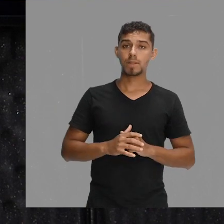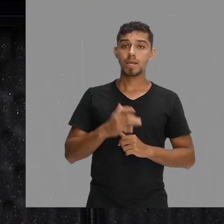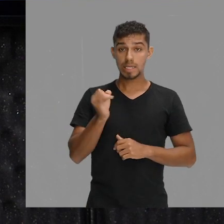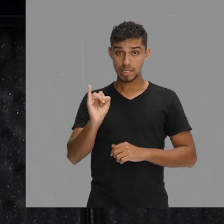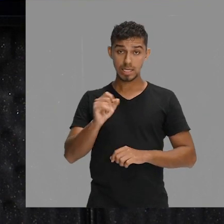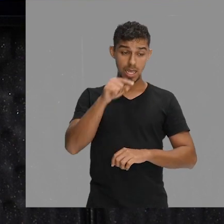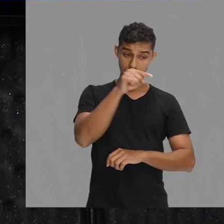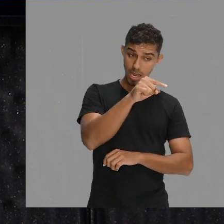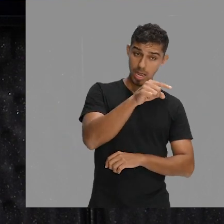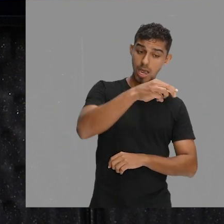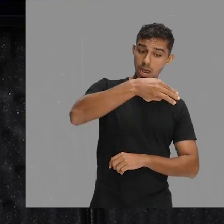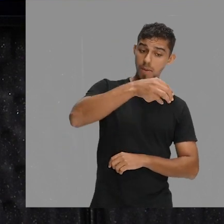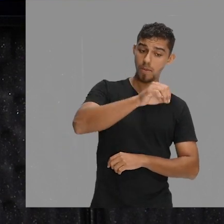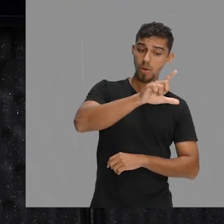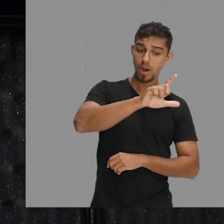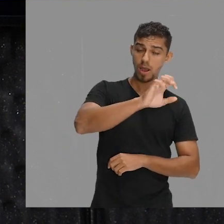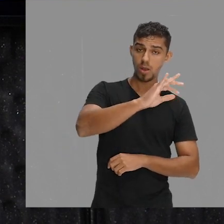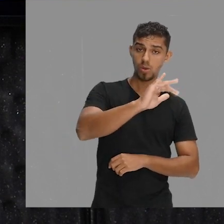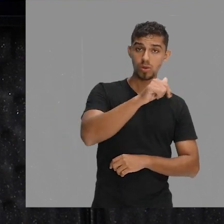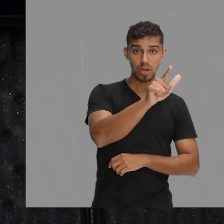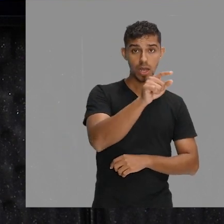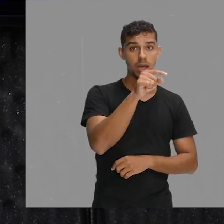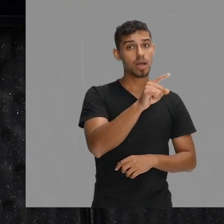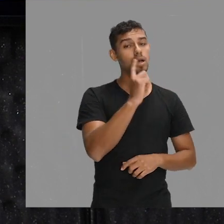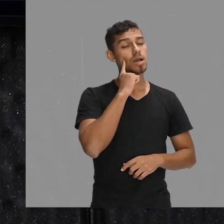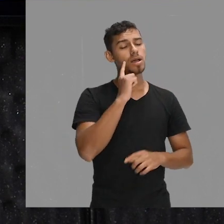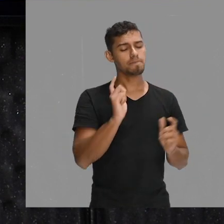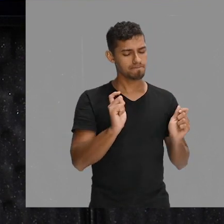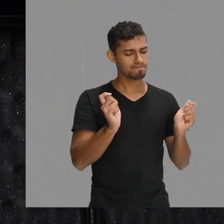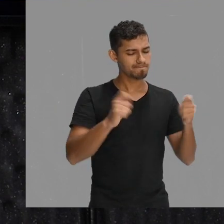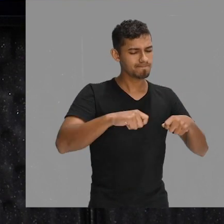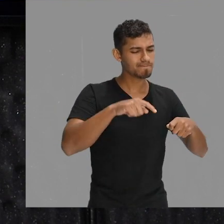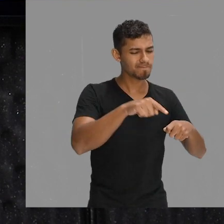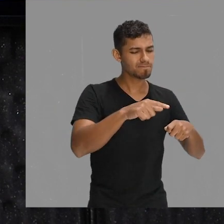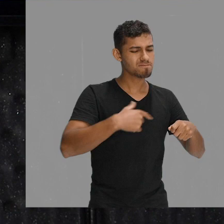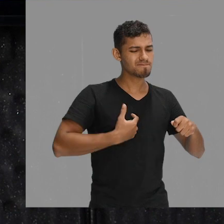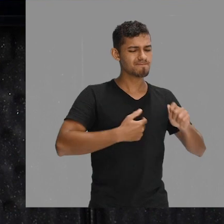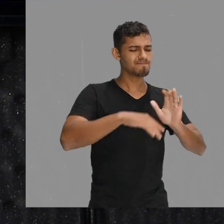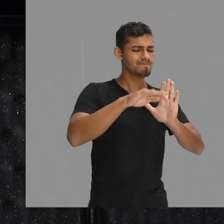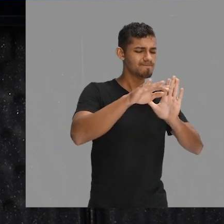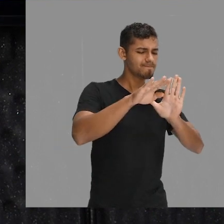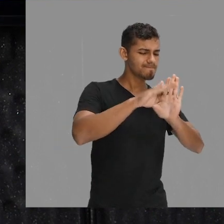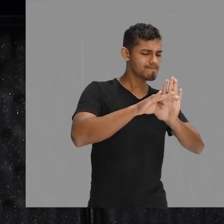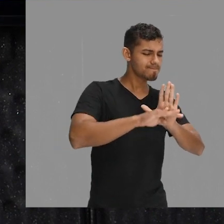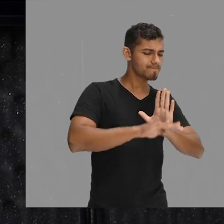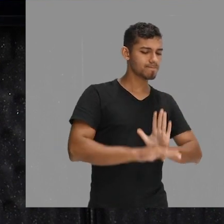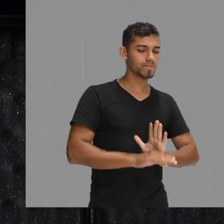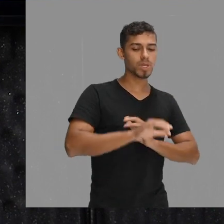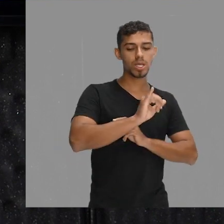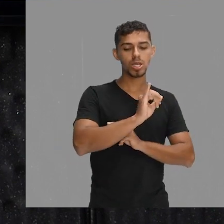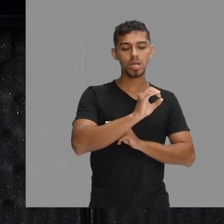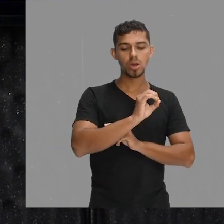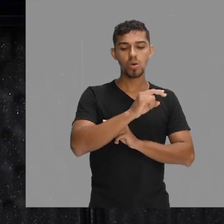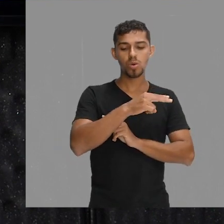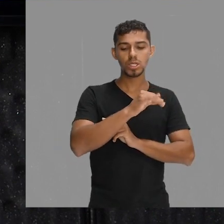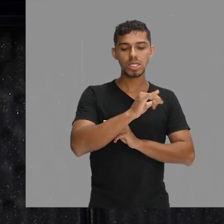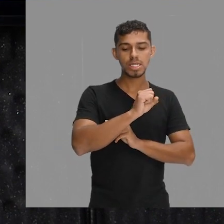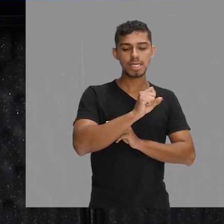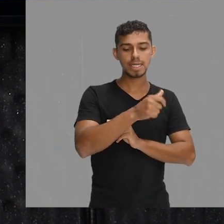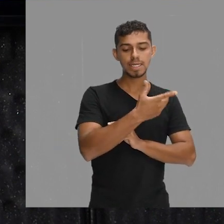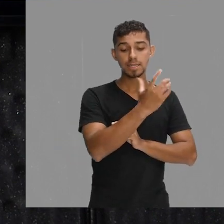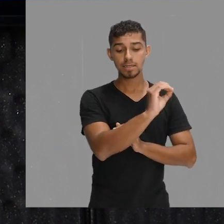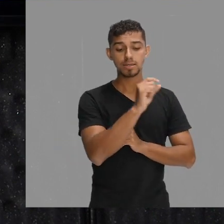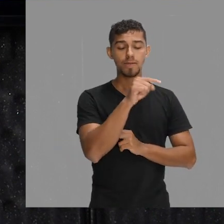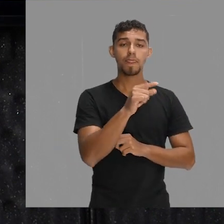for molecular, se for um ácido, né, nós sabemos que esse ácido vai sofrer uma ionização. Por quê? Por